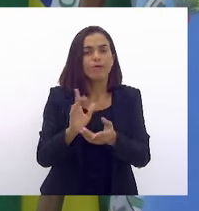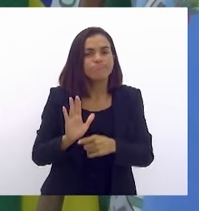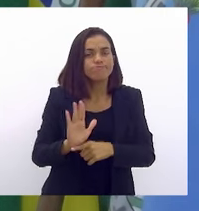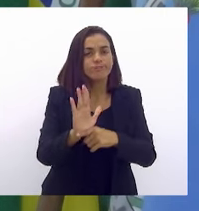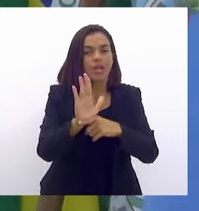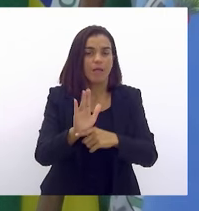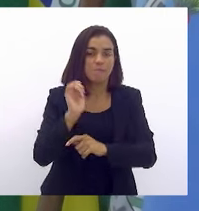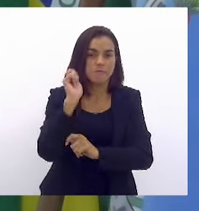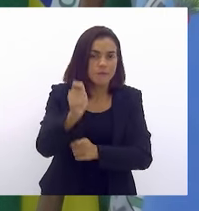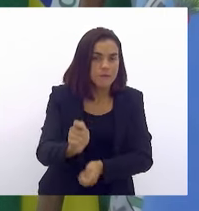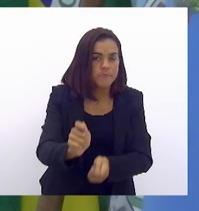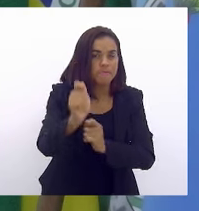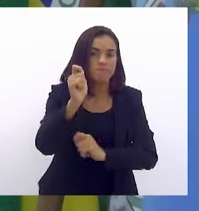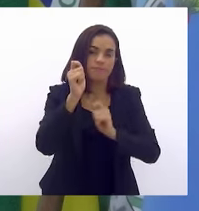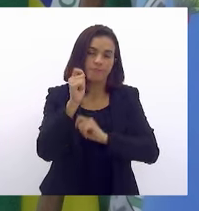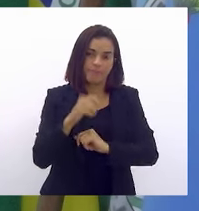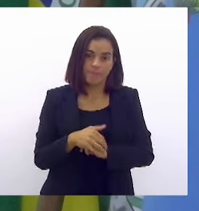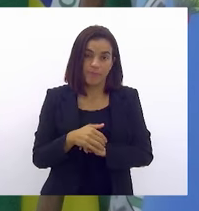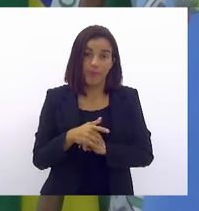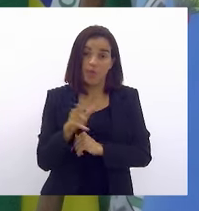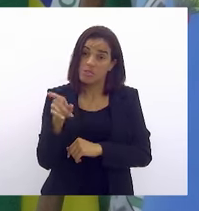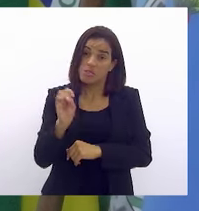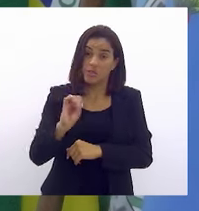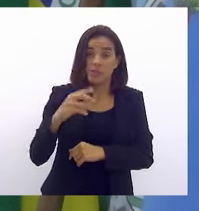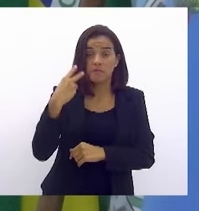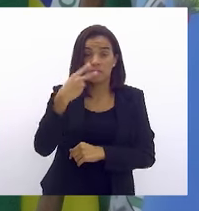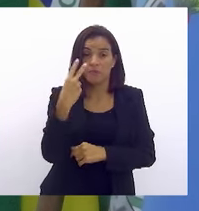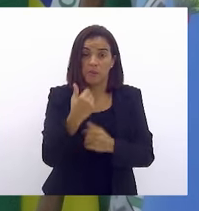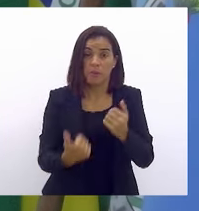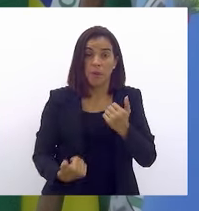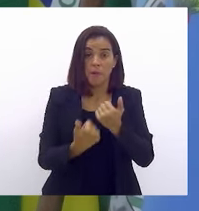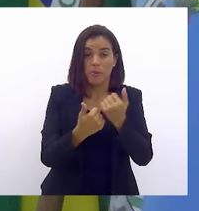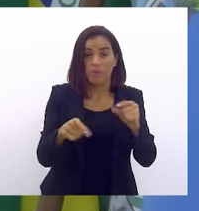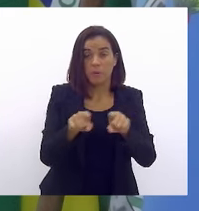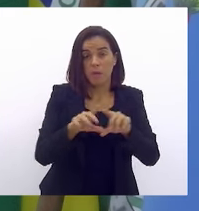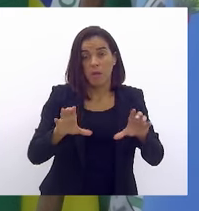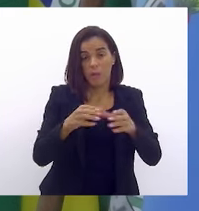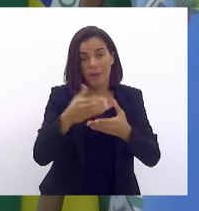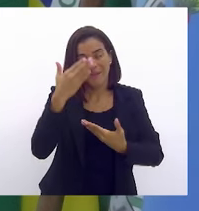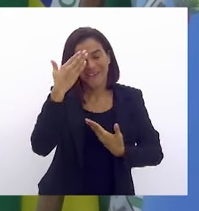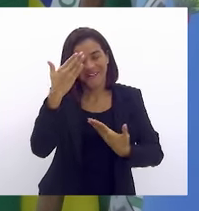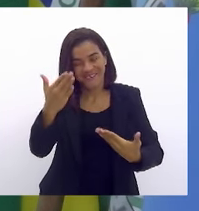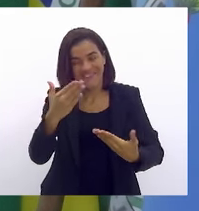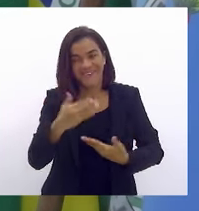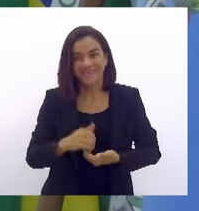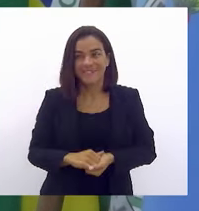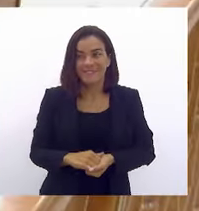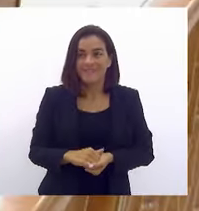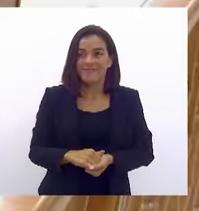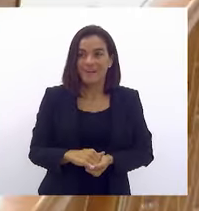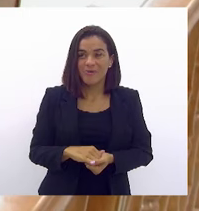pautas avançassem, com o apoio dos vereadores aqui, né, e da comunidade. Gratidão, era isso que eu ia falar. Obrigada.